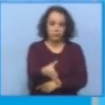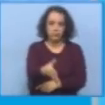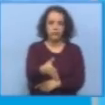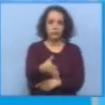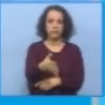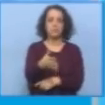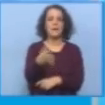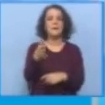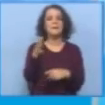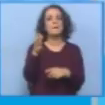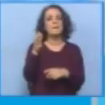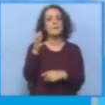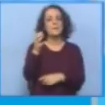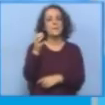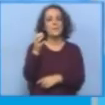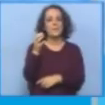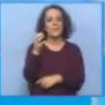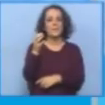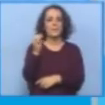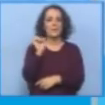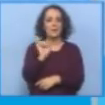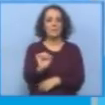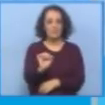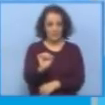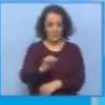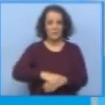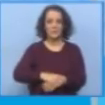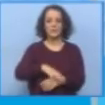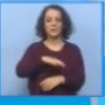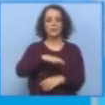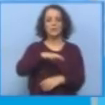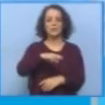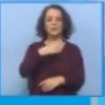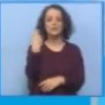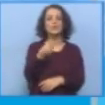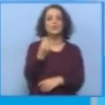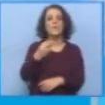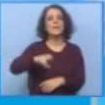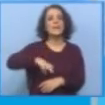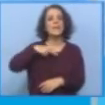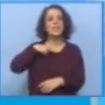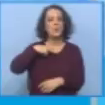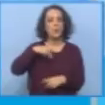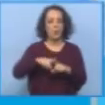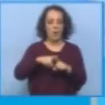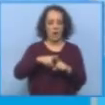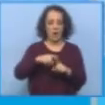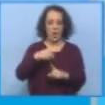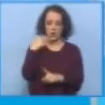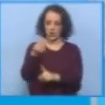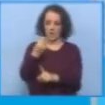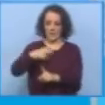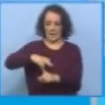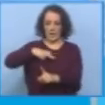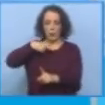vez, que é aquela passagem do filho pródigo, do jovem rico. Aquela tristeza do jovem rico, nunca mais